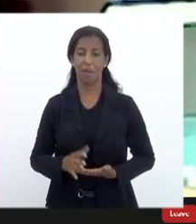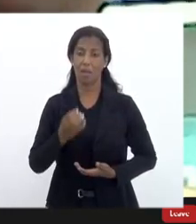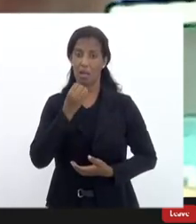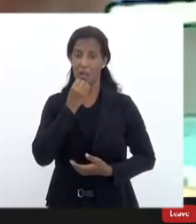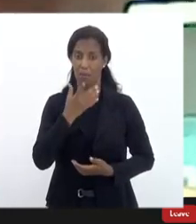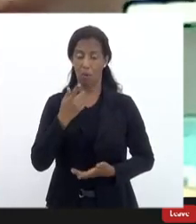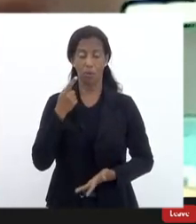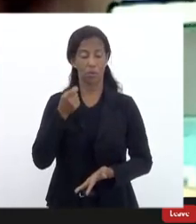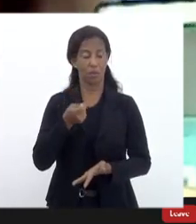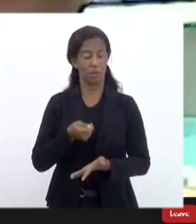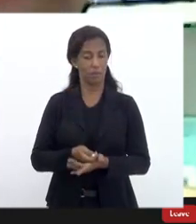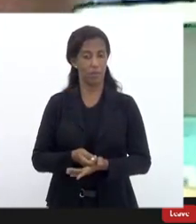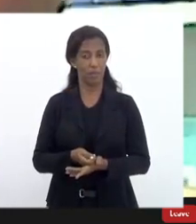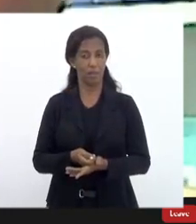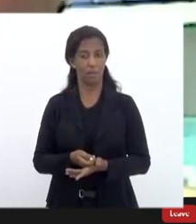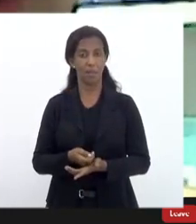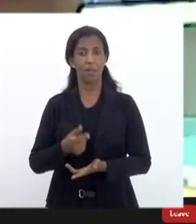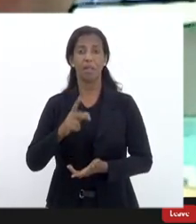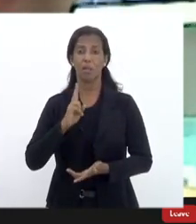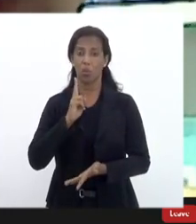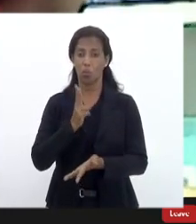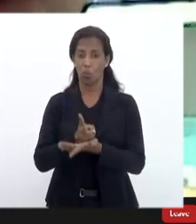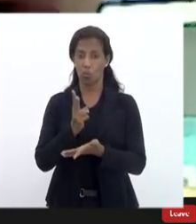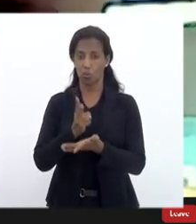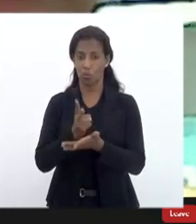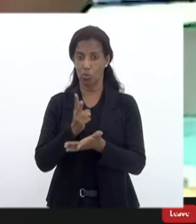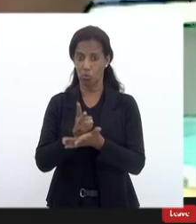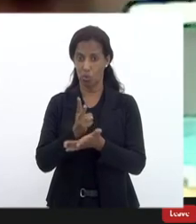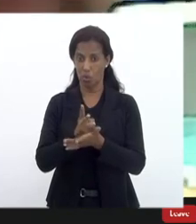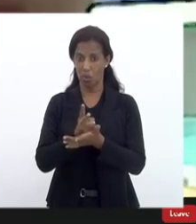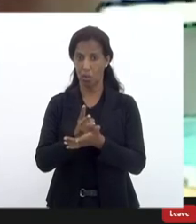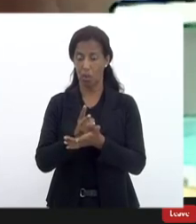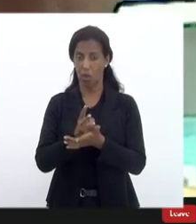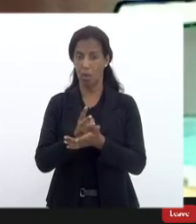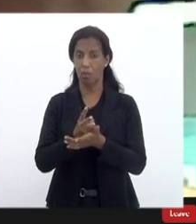É bom que se reafirme que ainda estamos no período